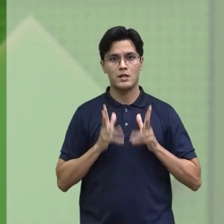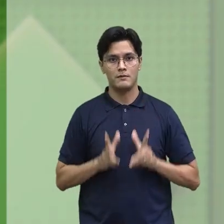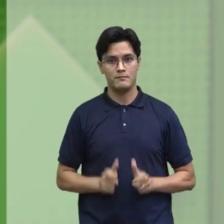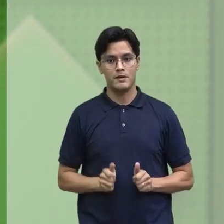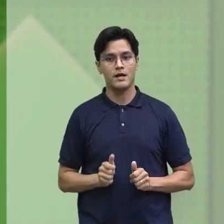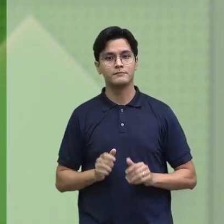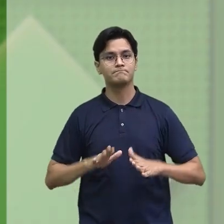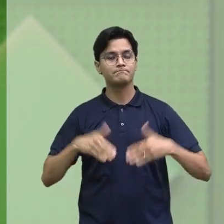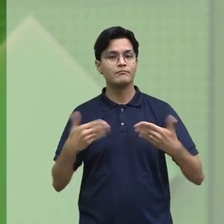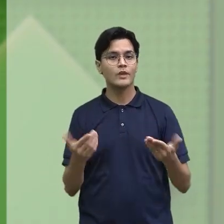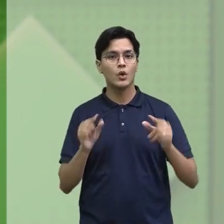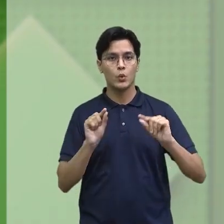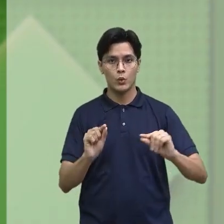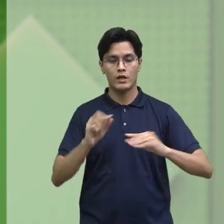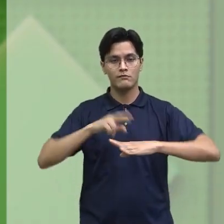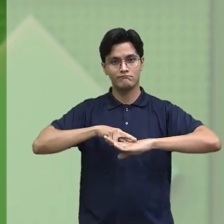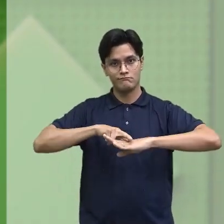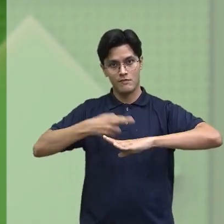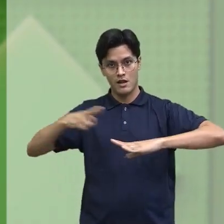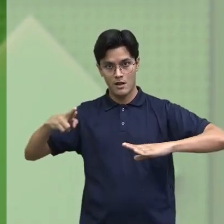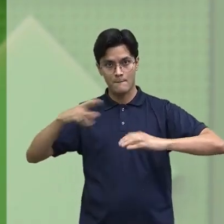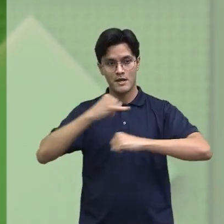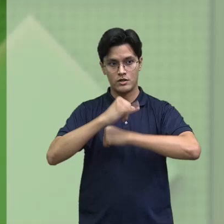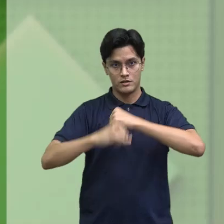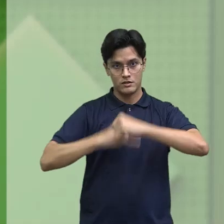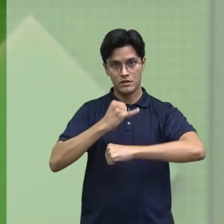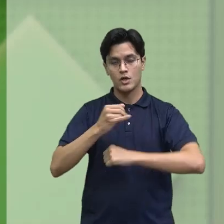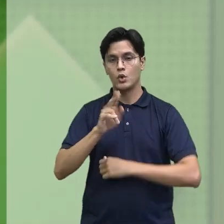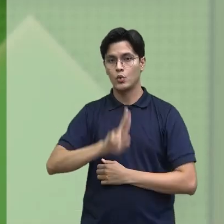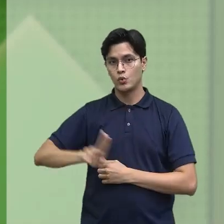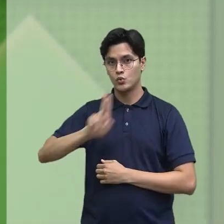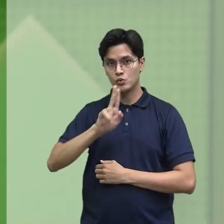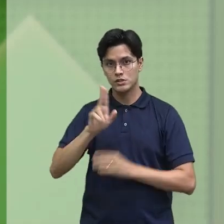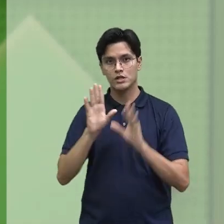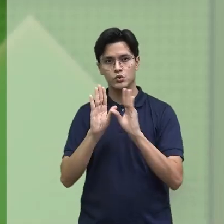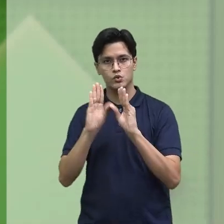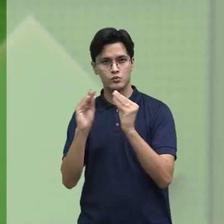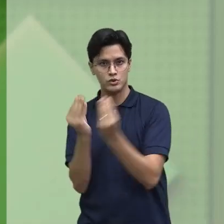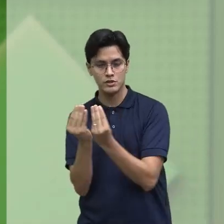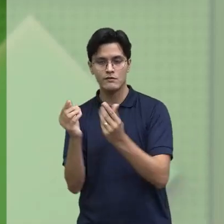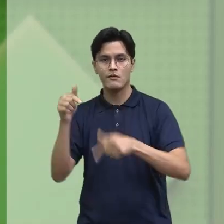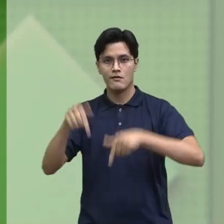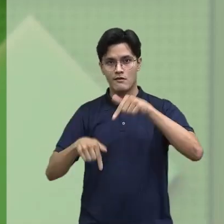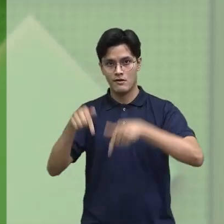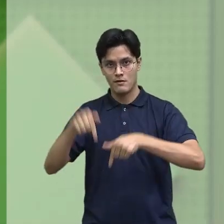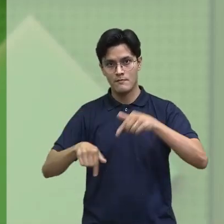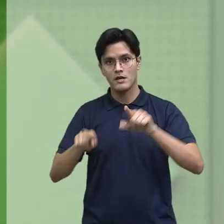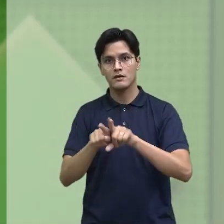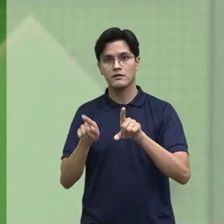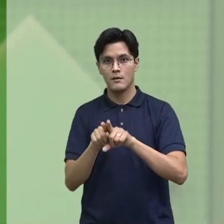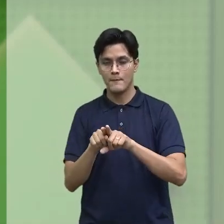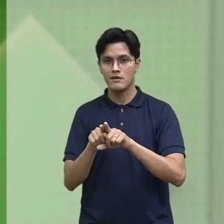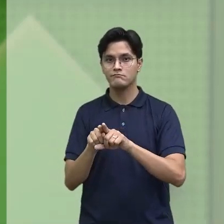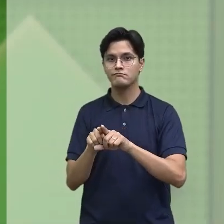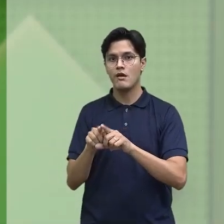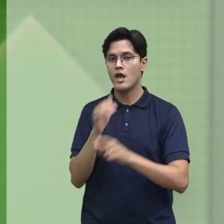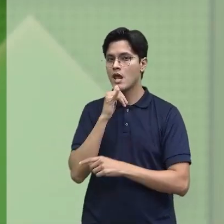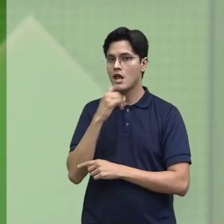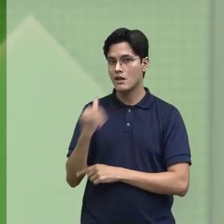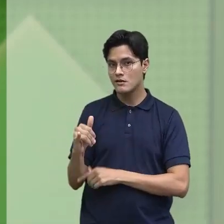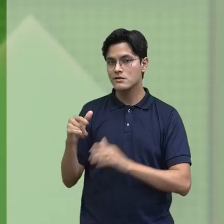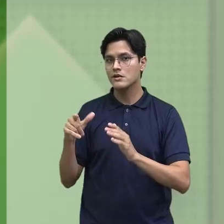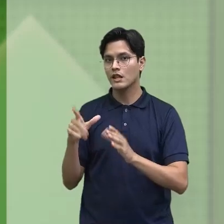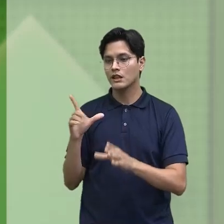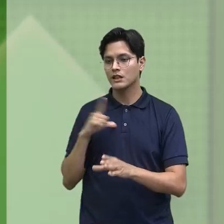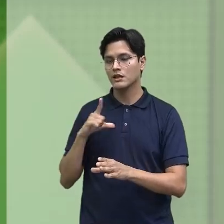Então, essa irradiação, né, através de substâncias químicas, da energia contida nessas substâncias, vai fazer com